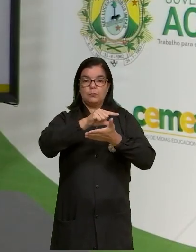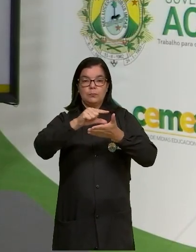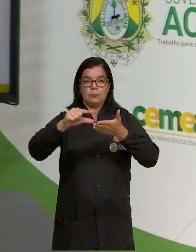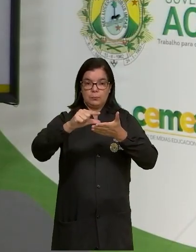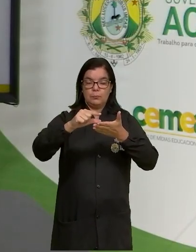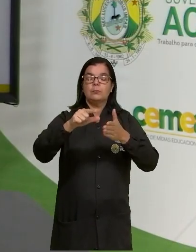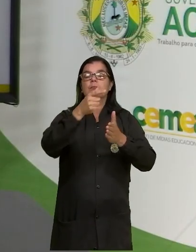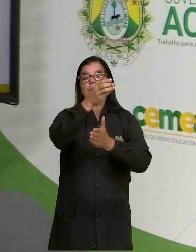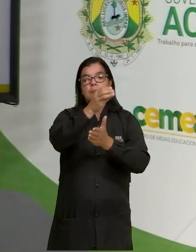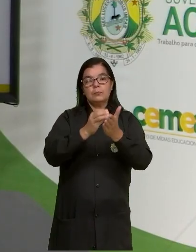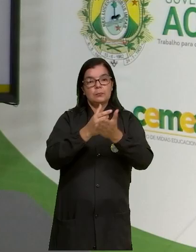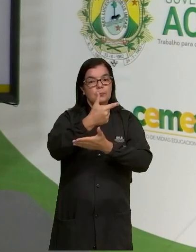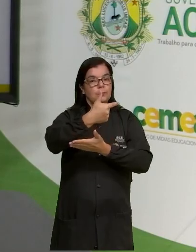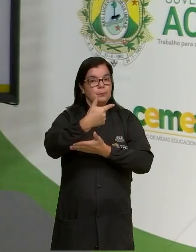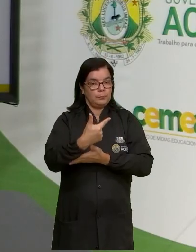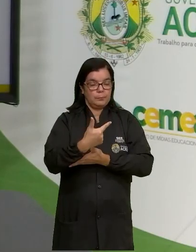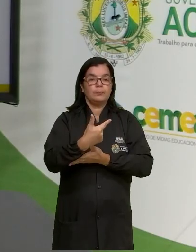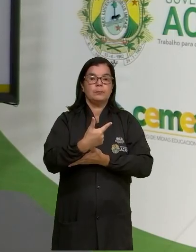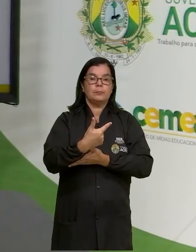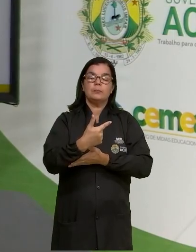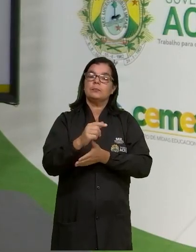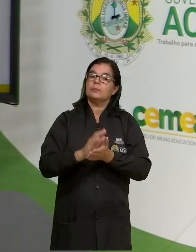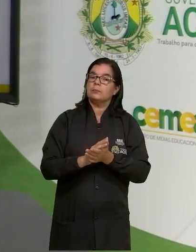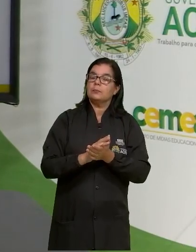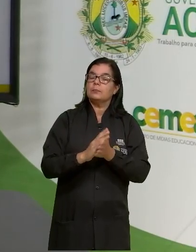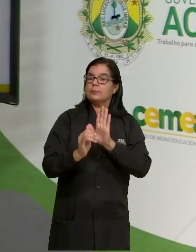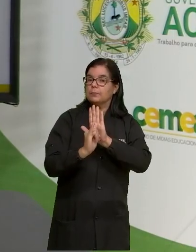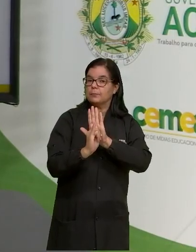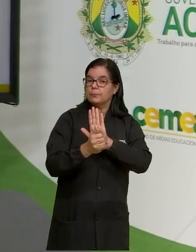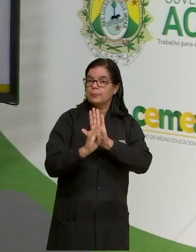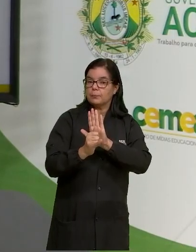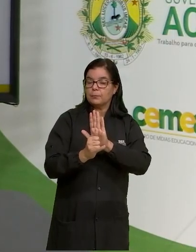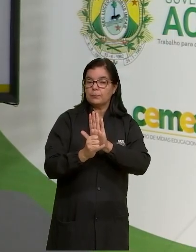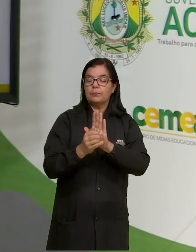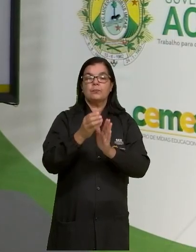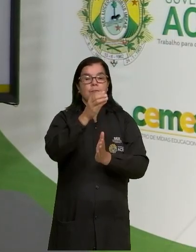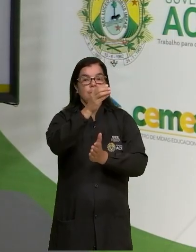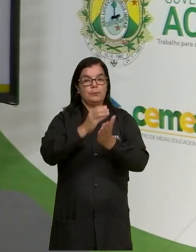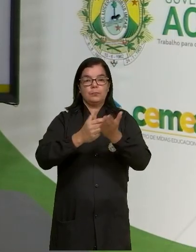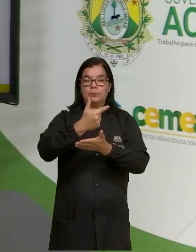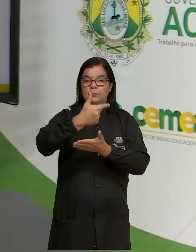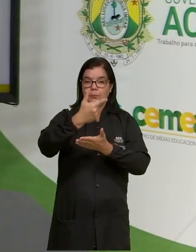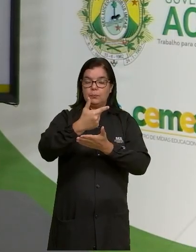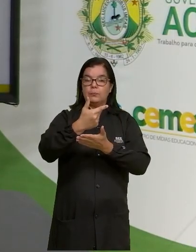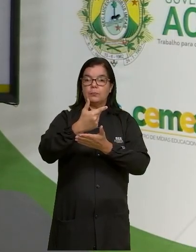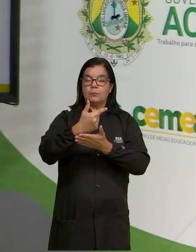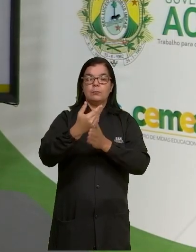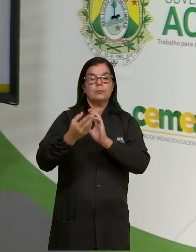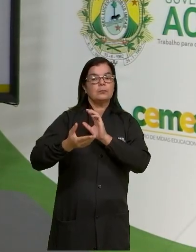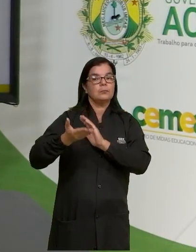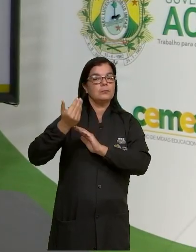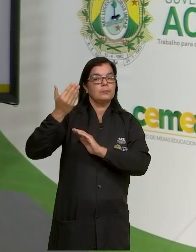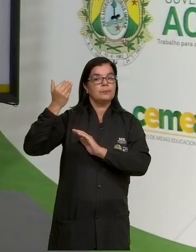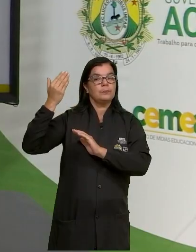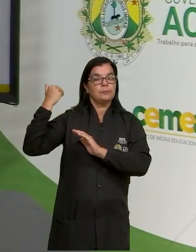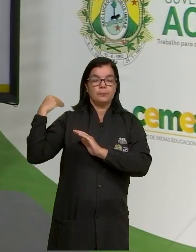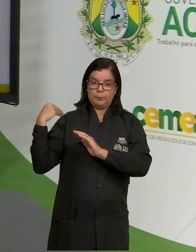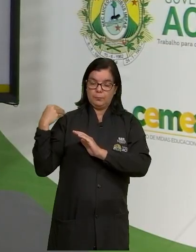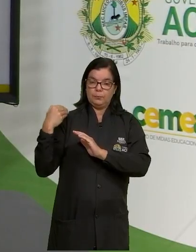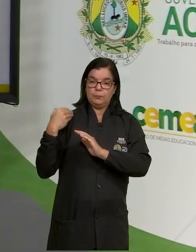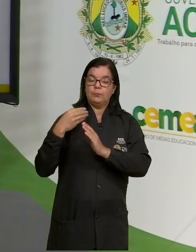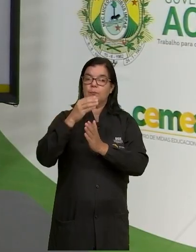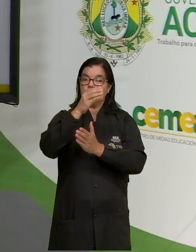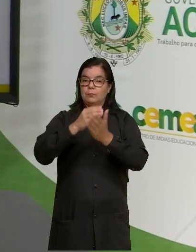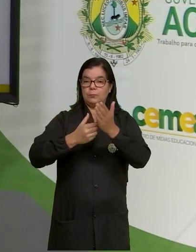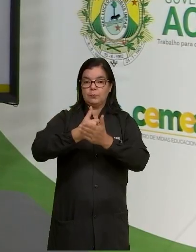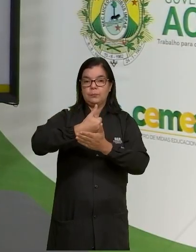2. E por incrível que pareça, a narrativa do capítulo 2 é bem mais antiga do que a narrativa do